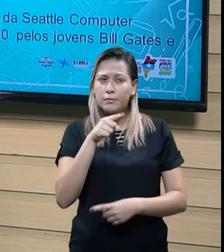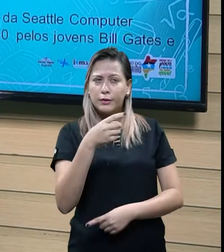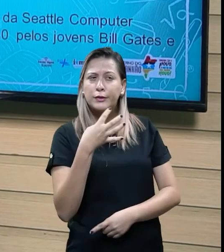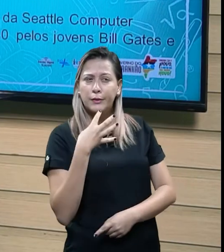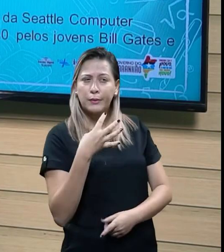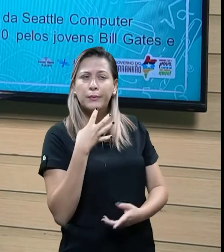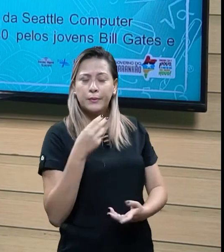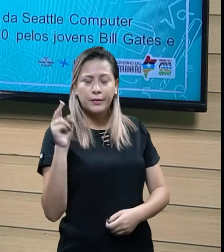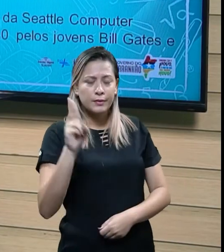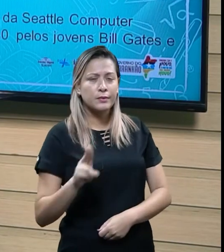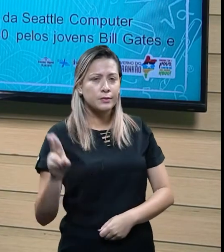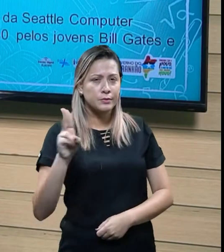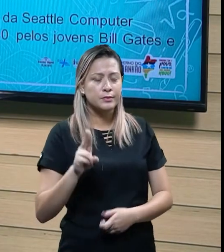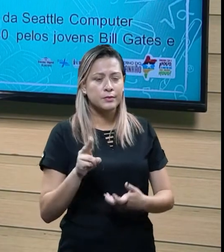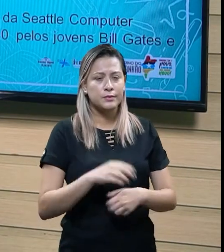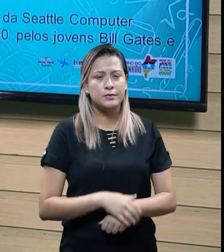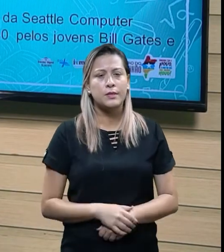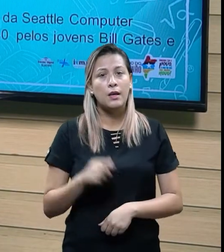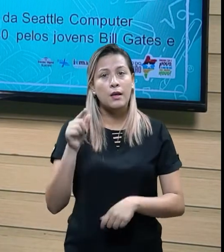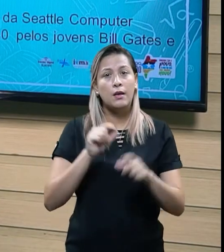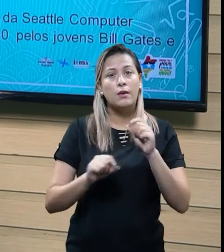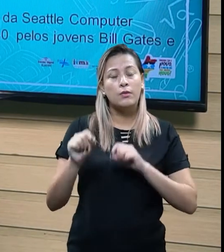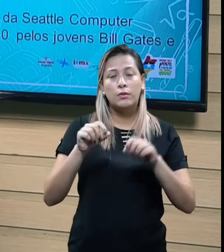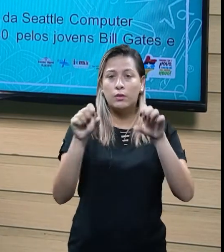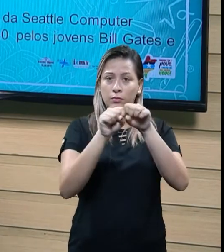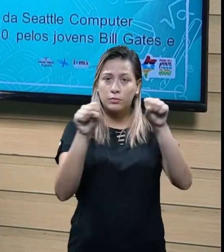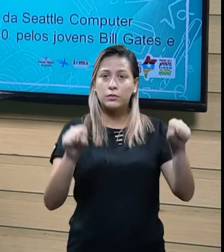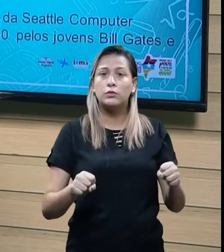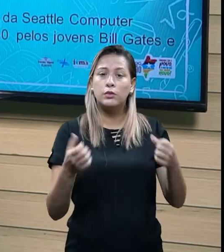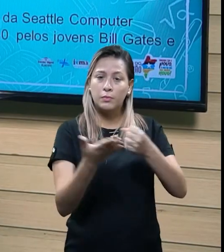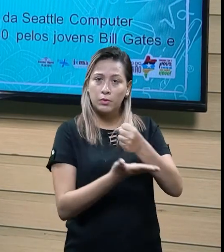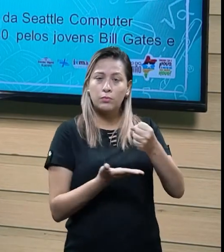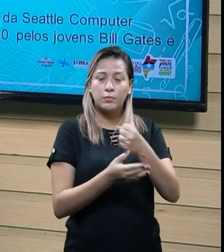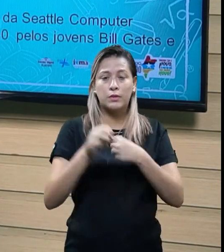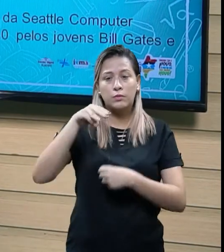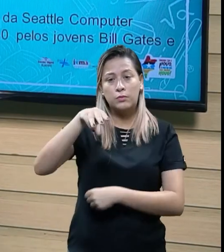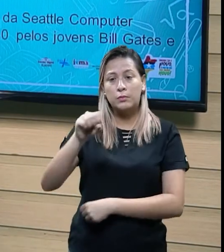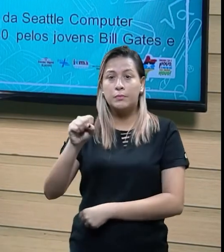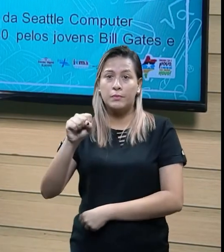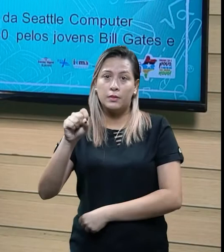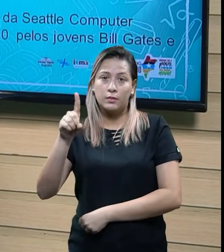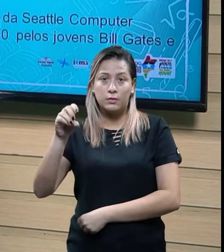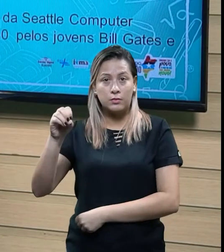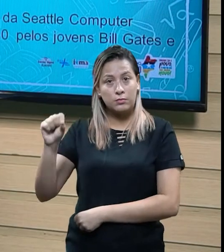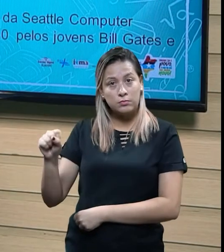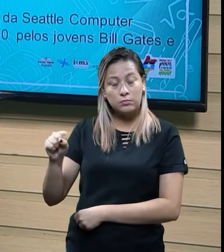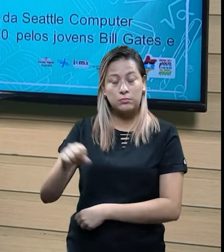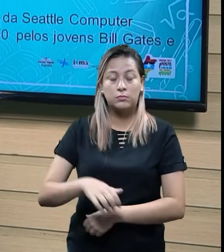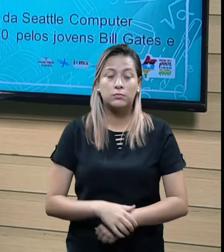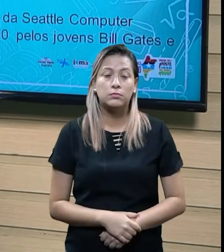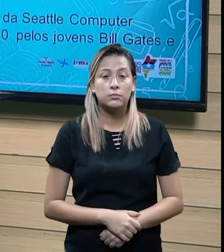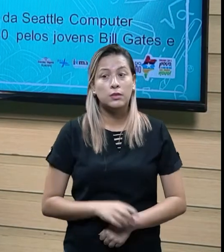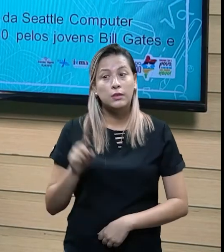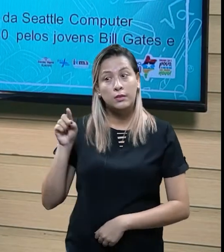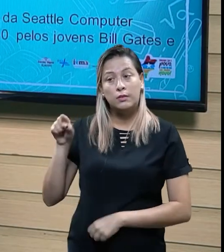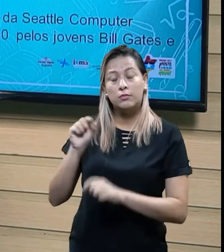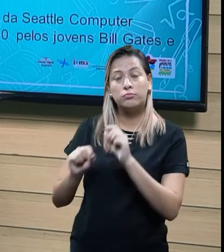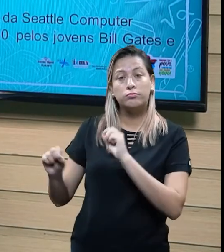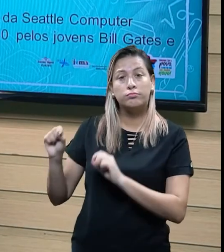lá o CMD, ele é o sistema baseado no MS-DOS. E esse MS-DOS,